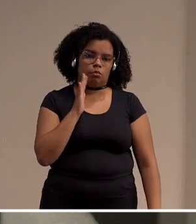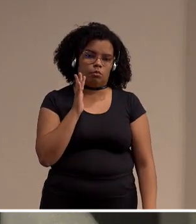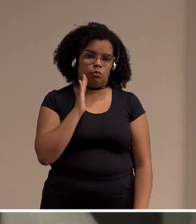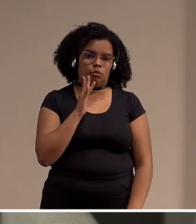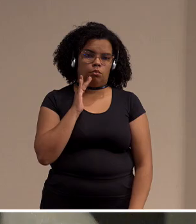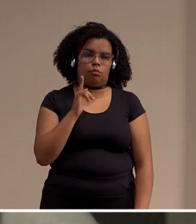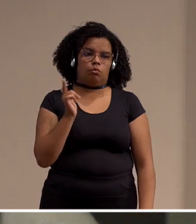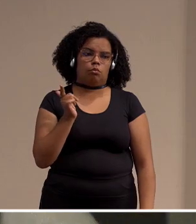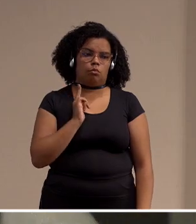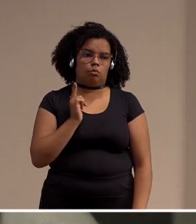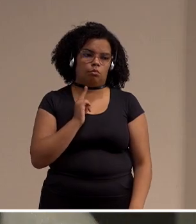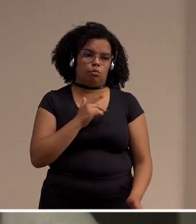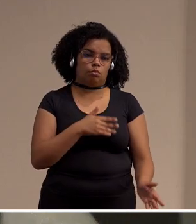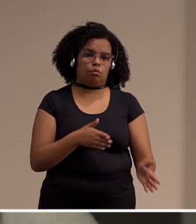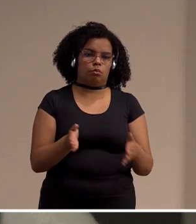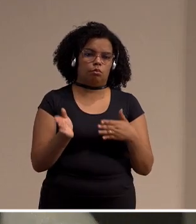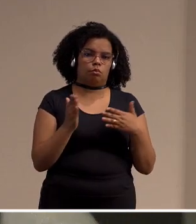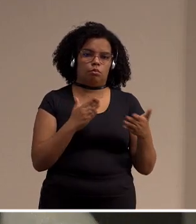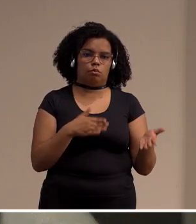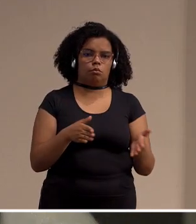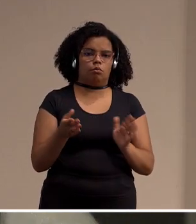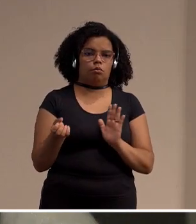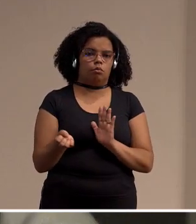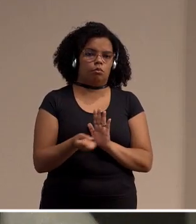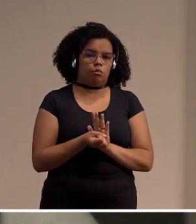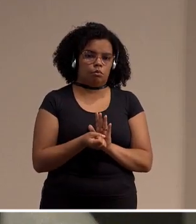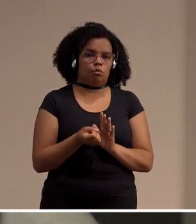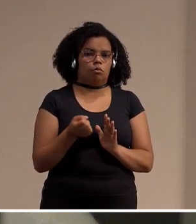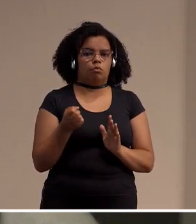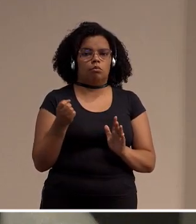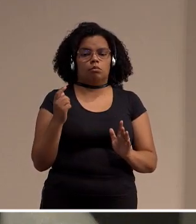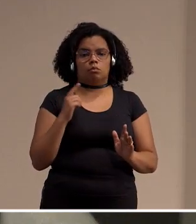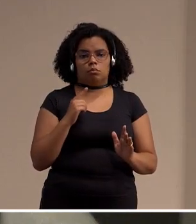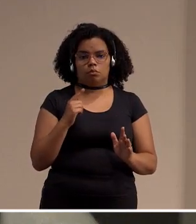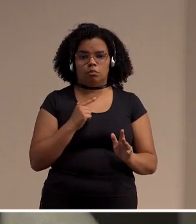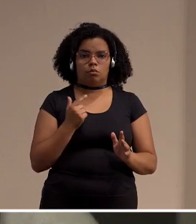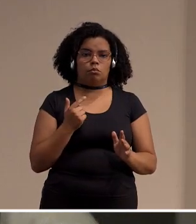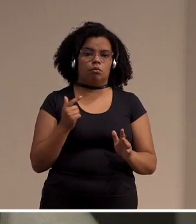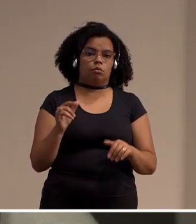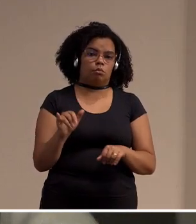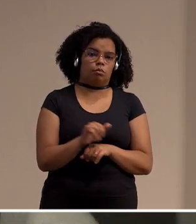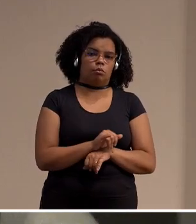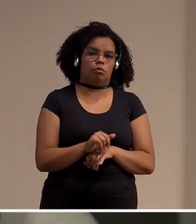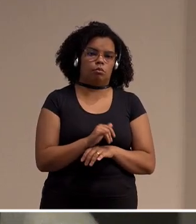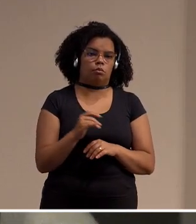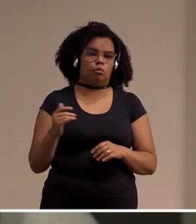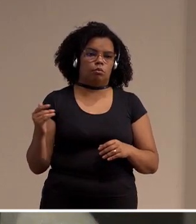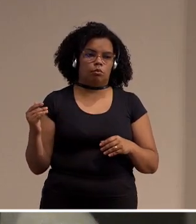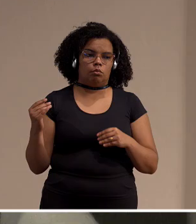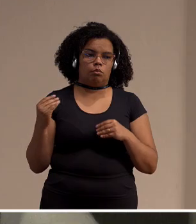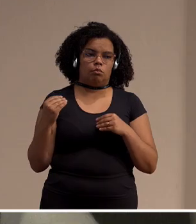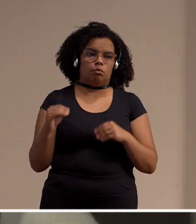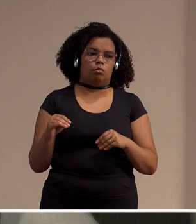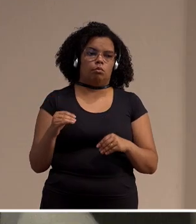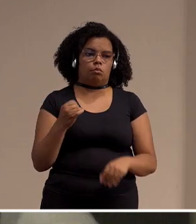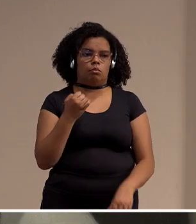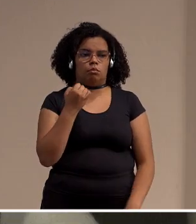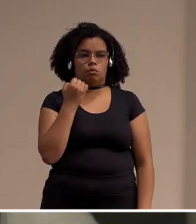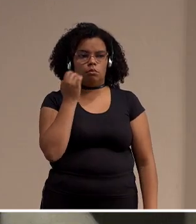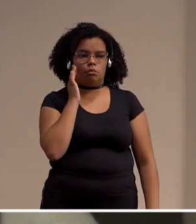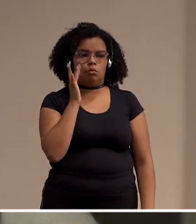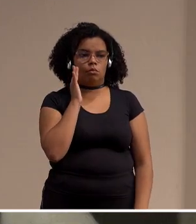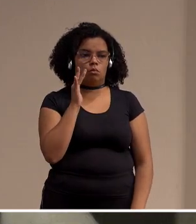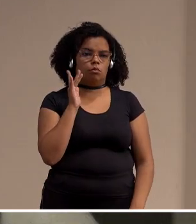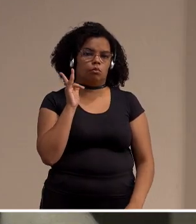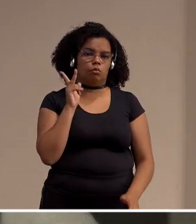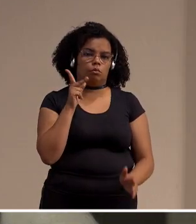tem uma produção simbólica que acaba, de alguma maneira, colocando a ficção original, que era aquela